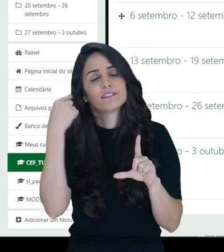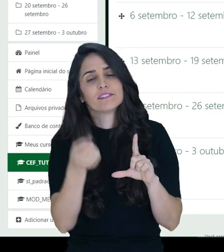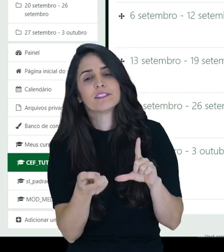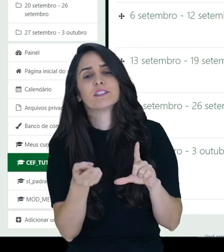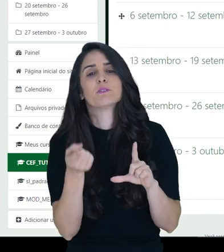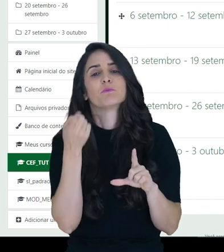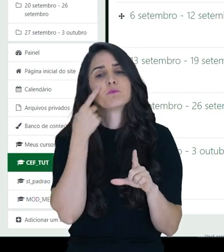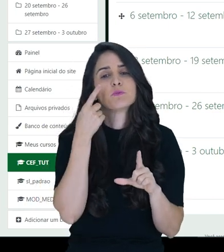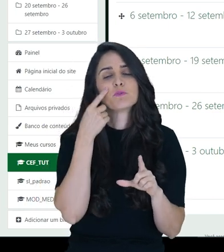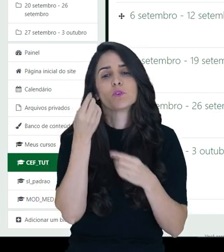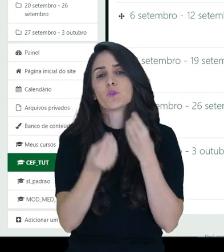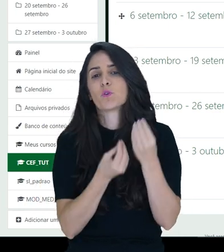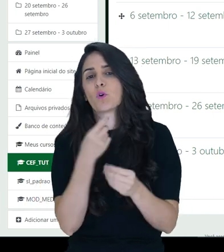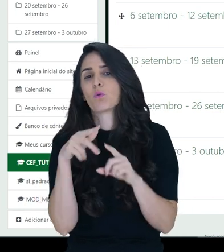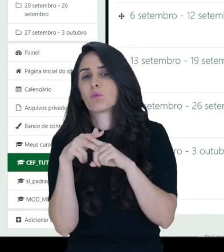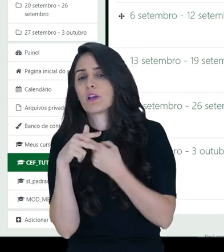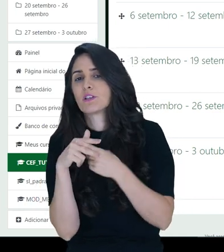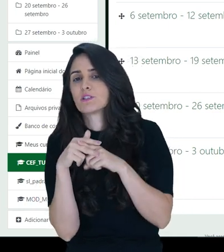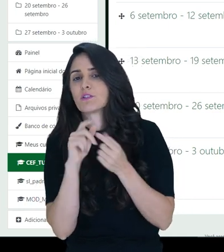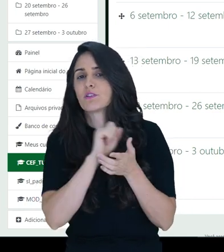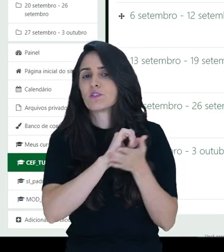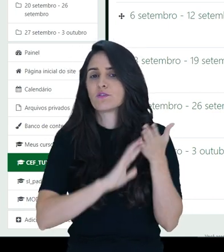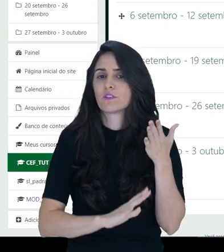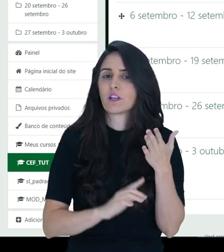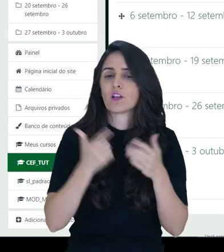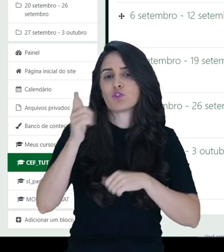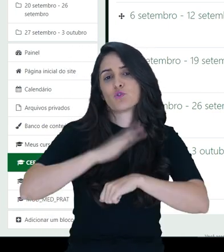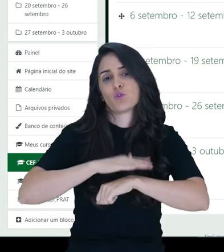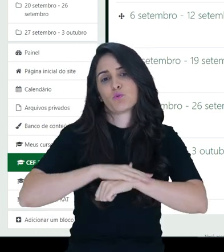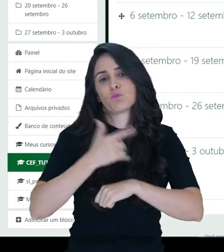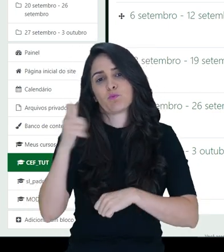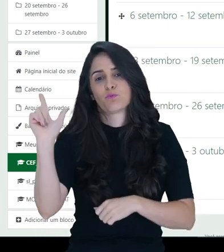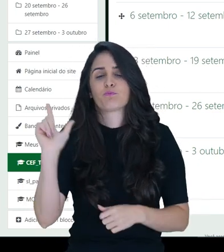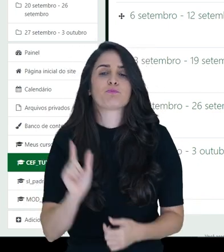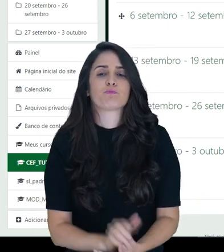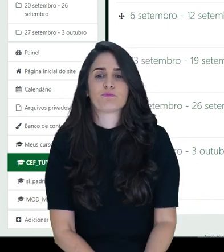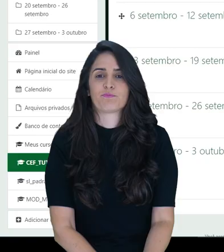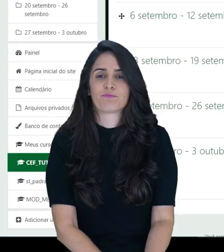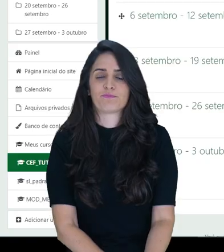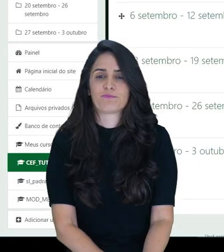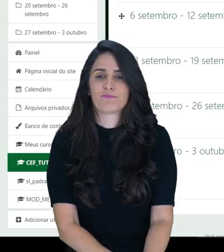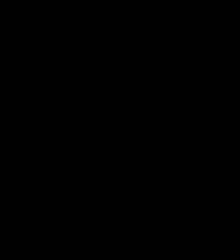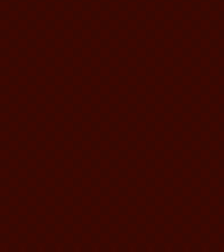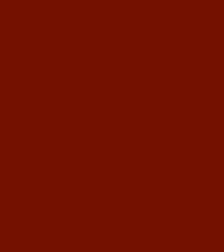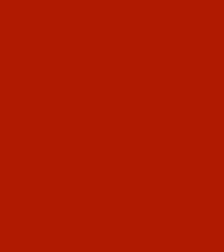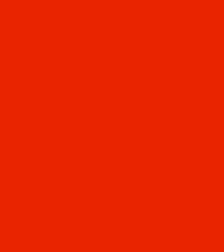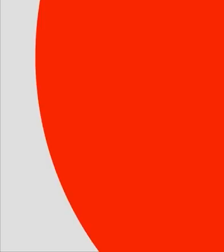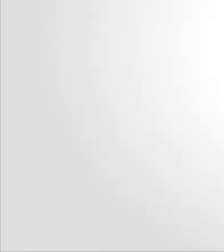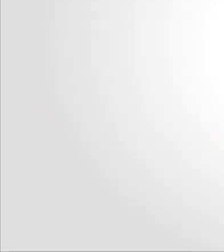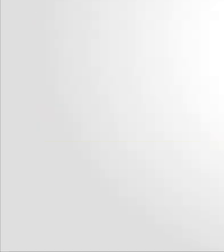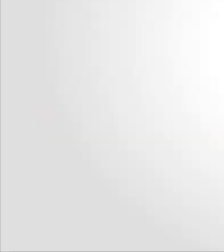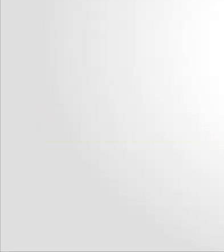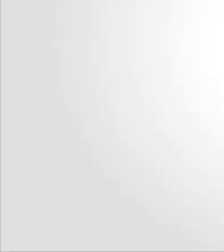ver a edição de atividades e recursos em outro tutorial